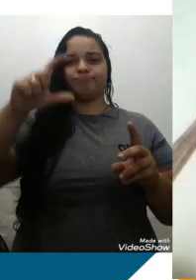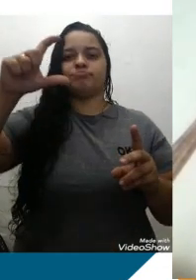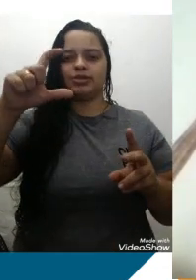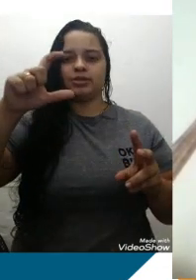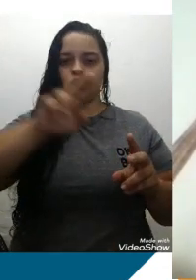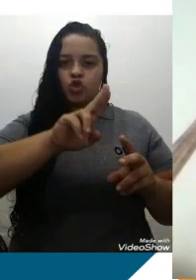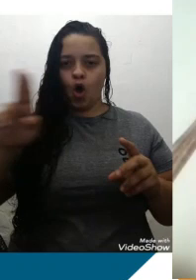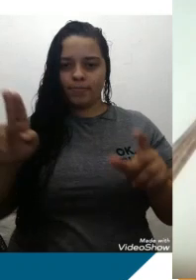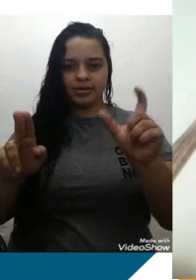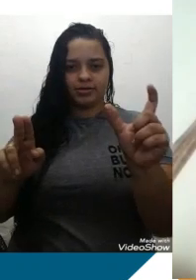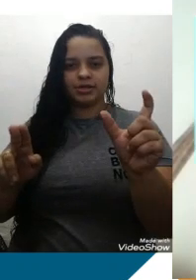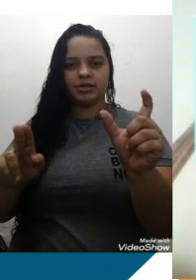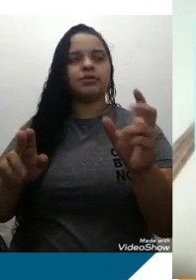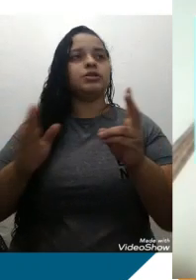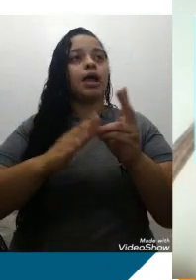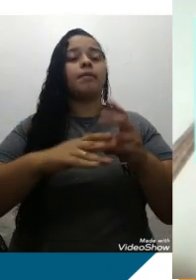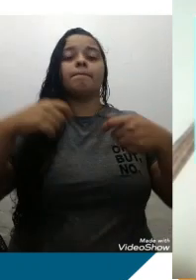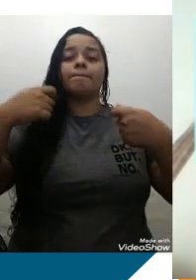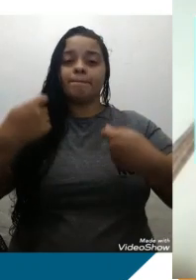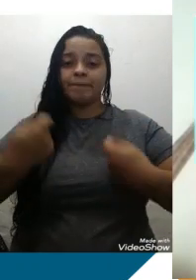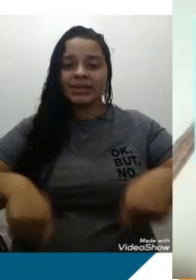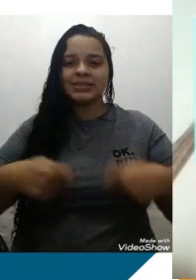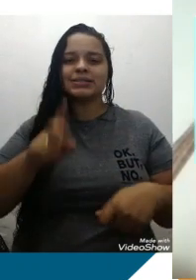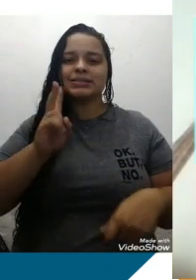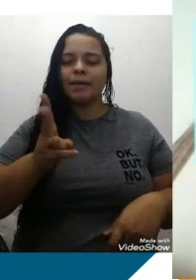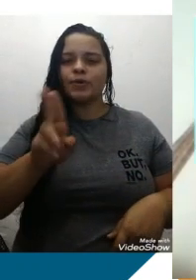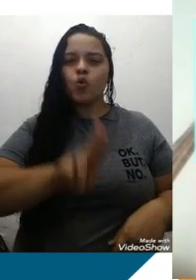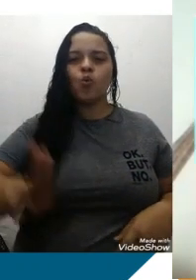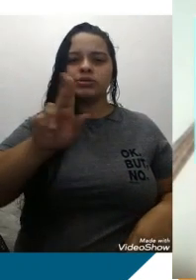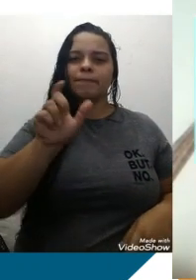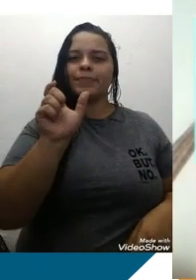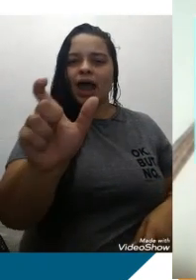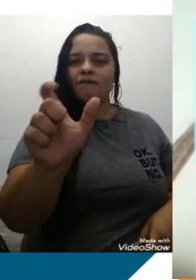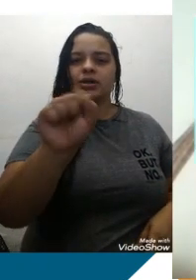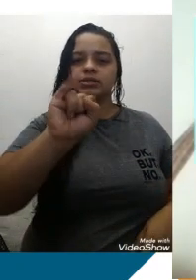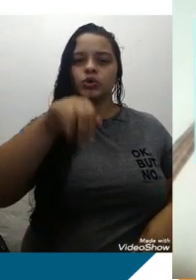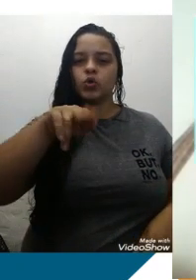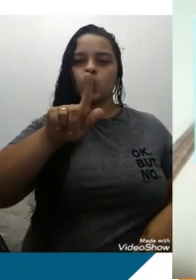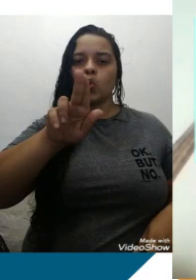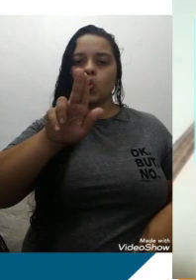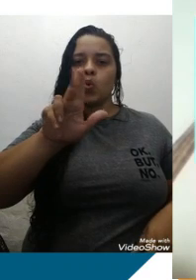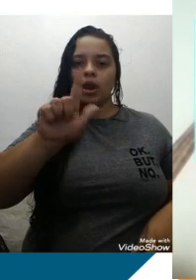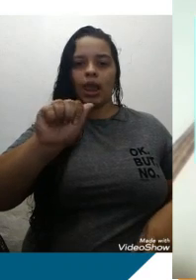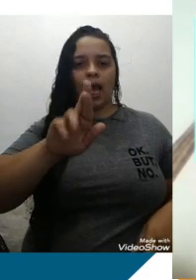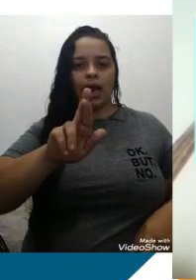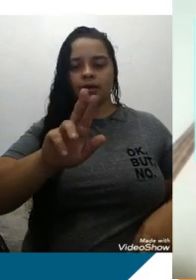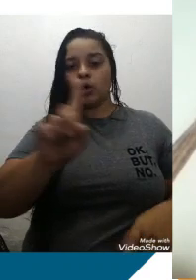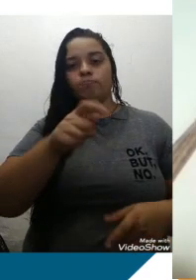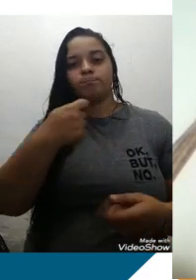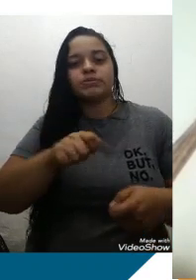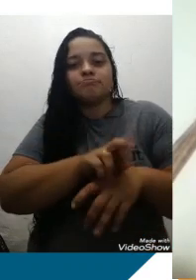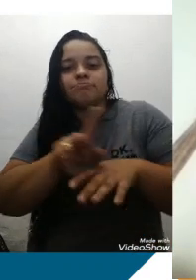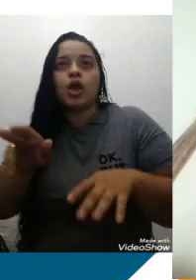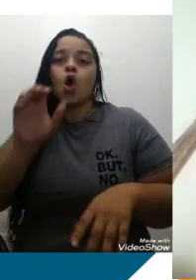gente esteja se referindo a um conjunto de pessoas, a gente sempre usa a palavra no singular, a gente não flexiona para o plural. Então são